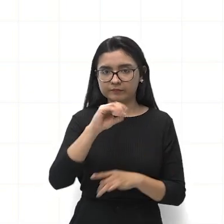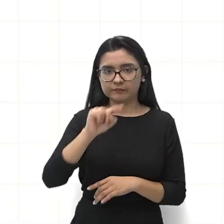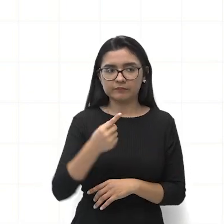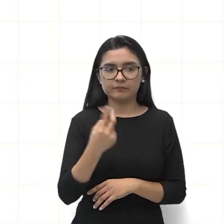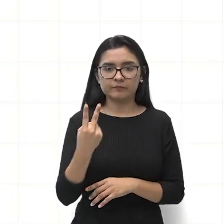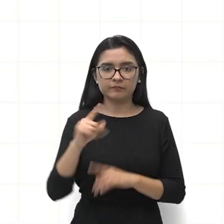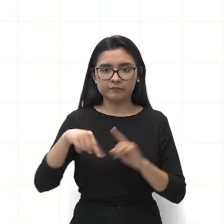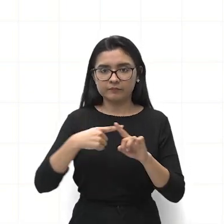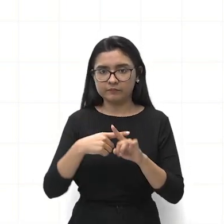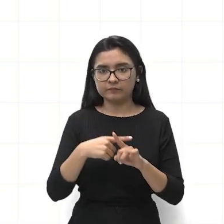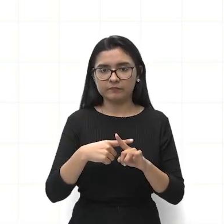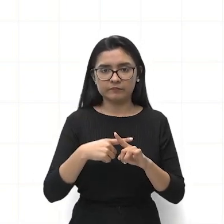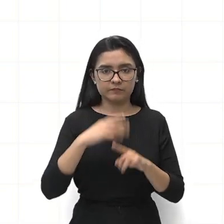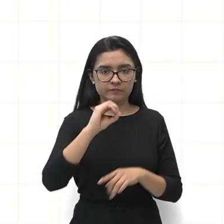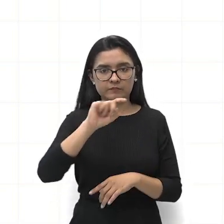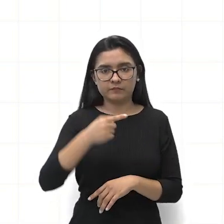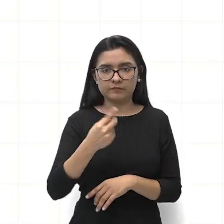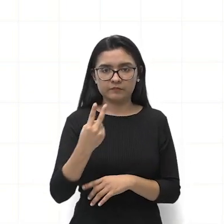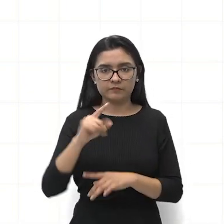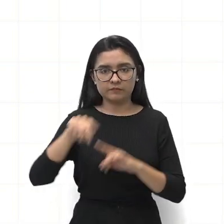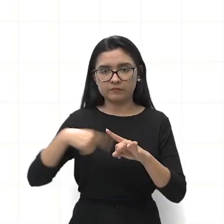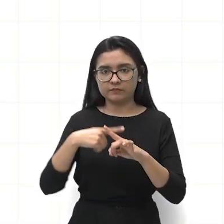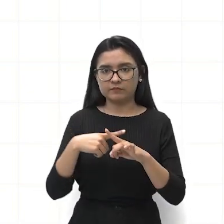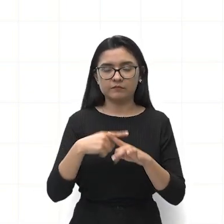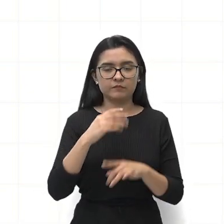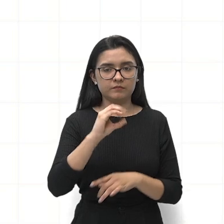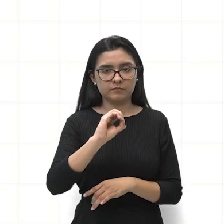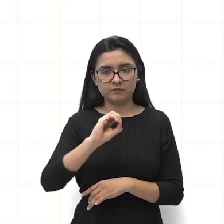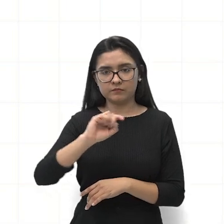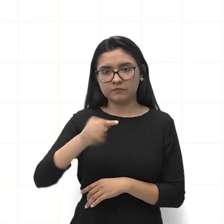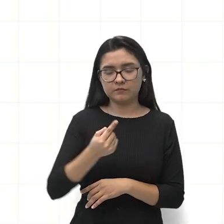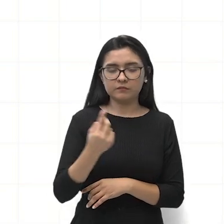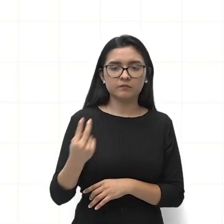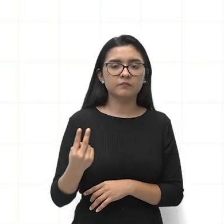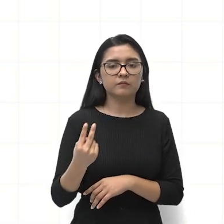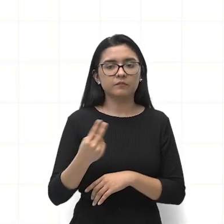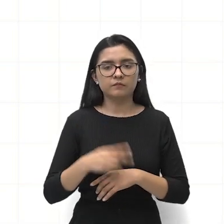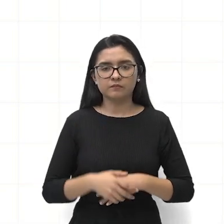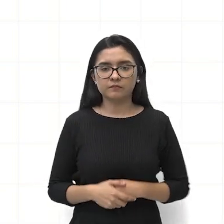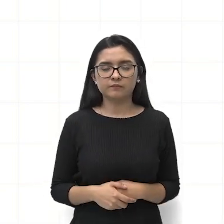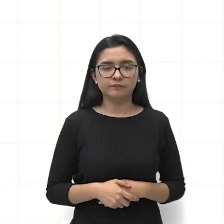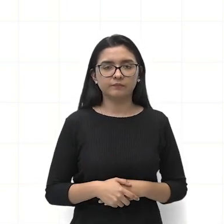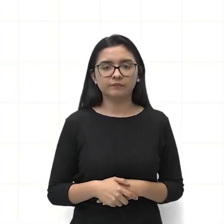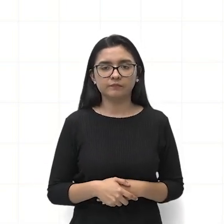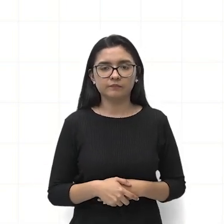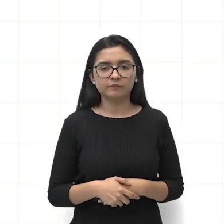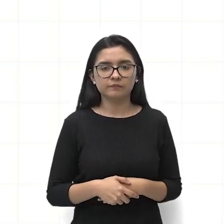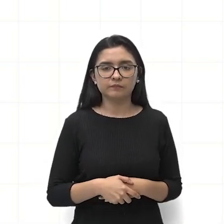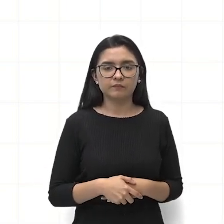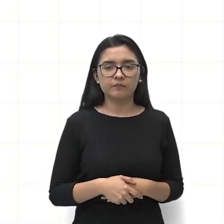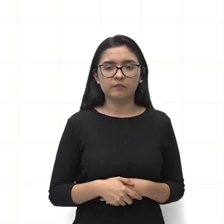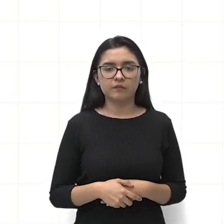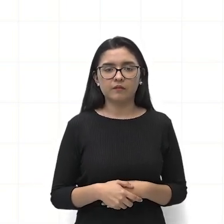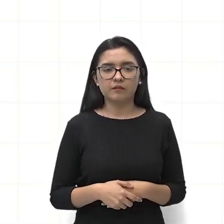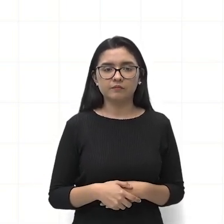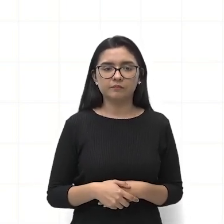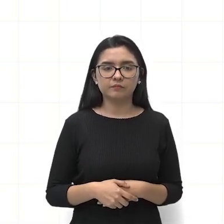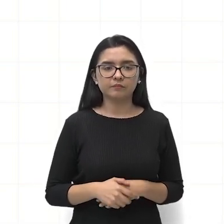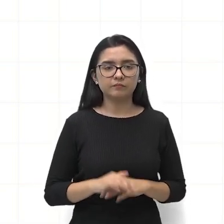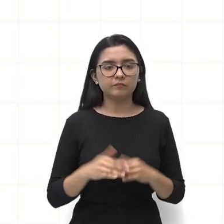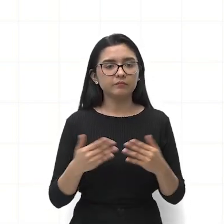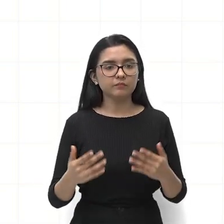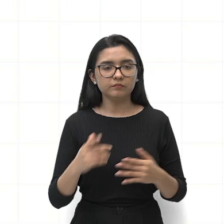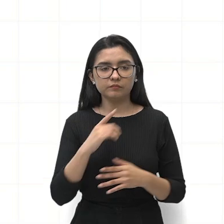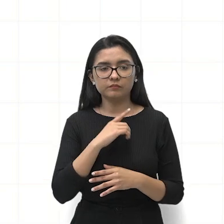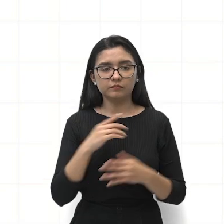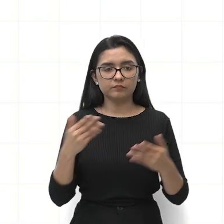multiplica 0,2 que multiplica 0,2 que multiplica 0,2 que multiplica 0,2. Então vamos